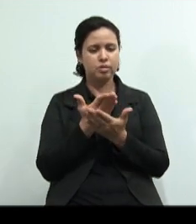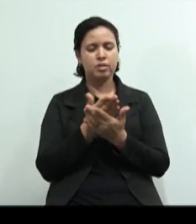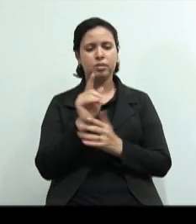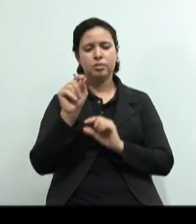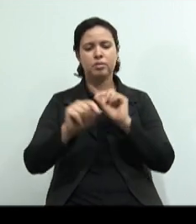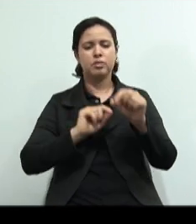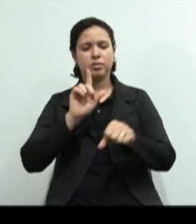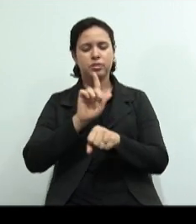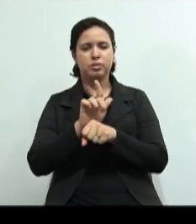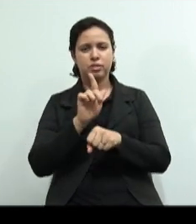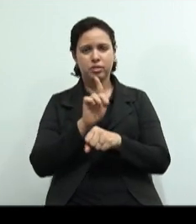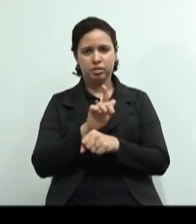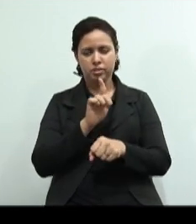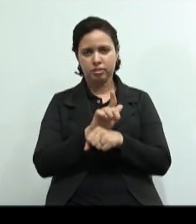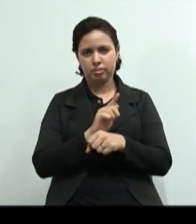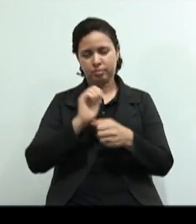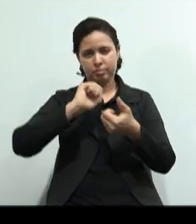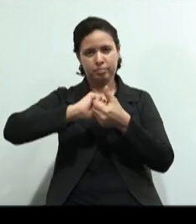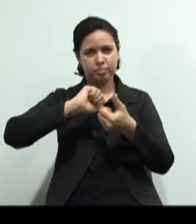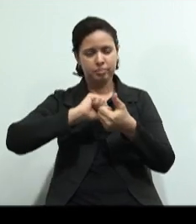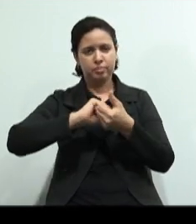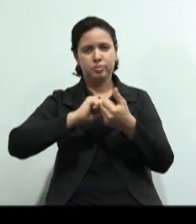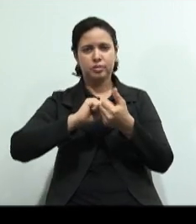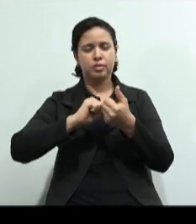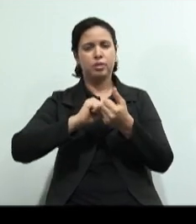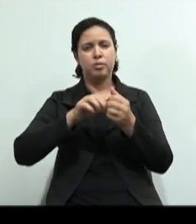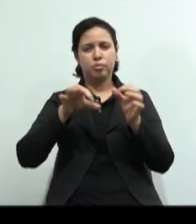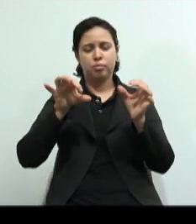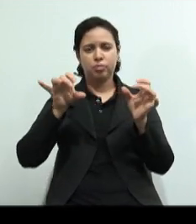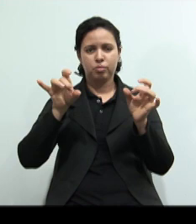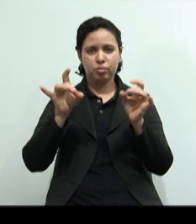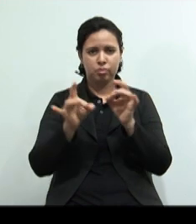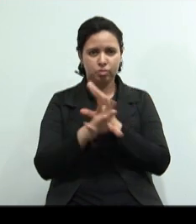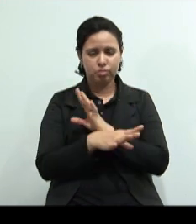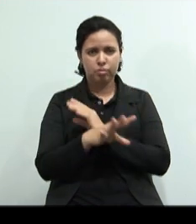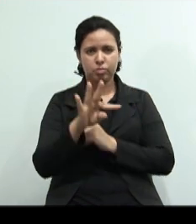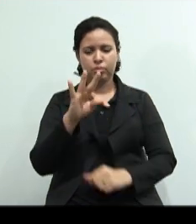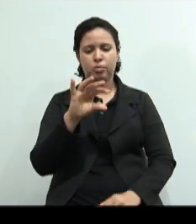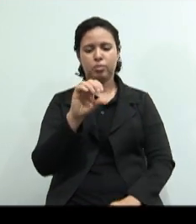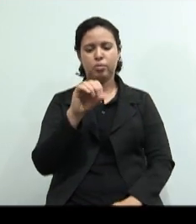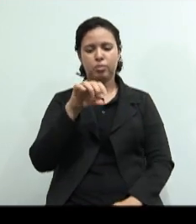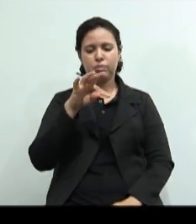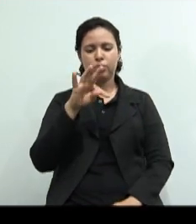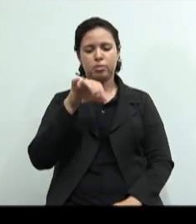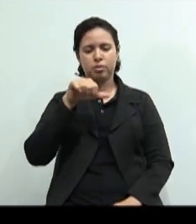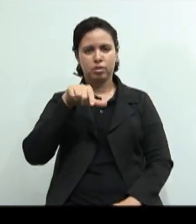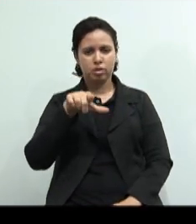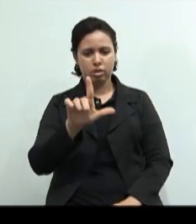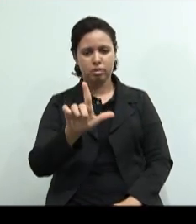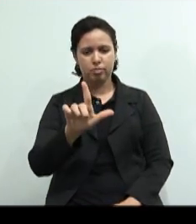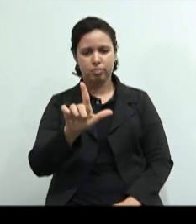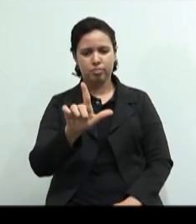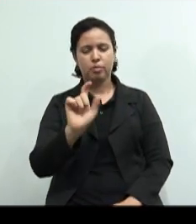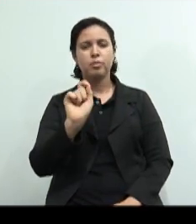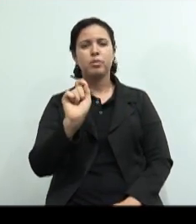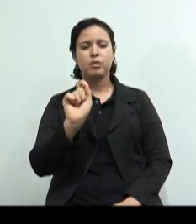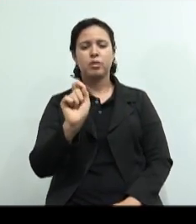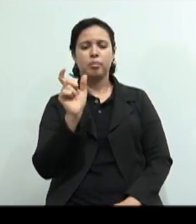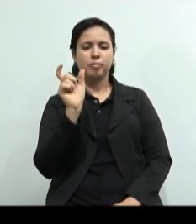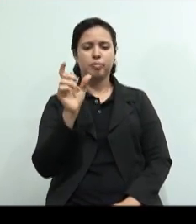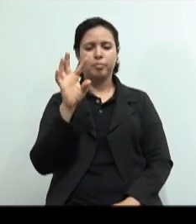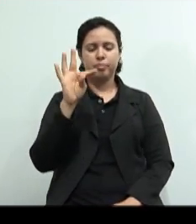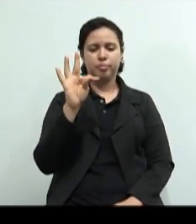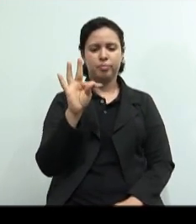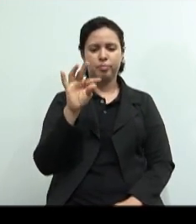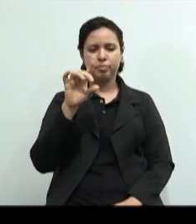sobre gestão da qualidade total, que é o TQM. Isso em inglês, em língua inglesa,